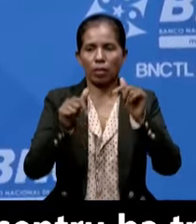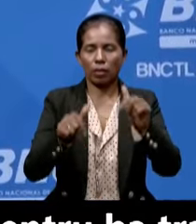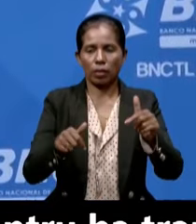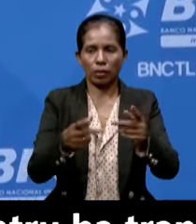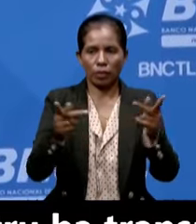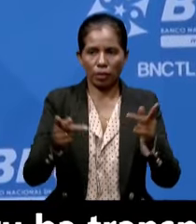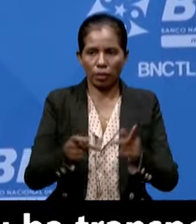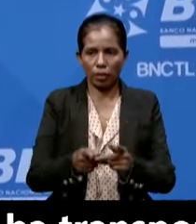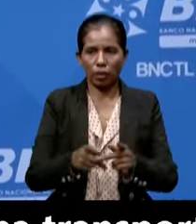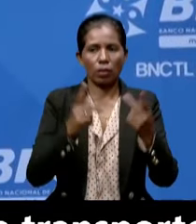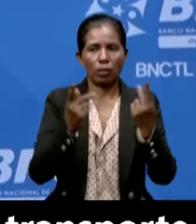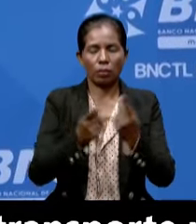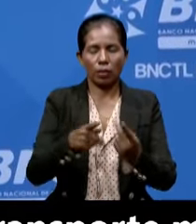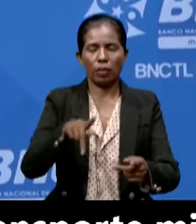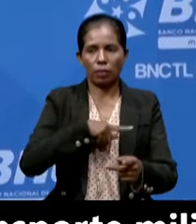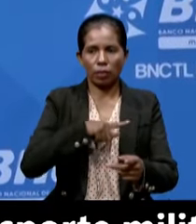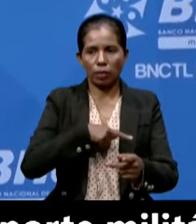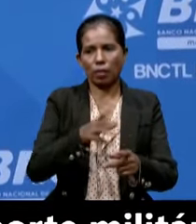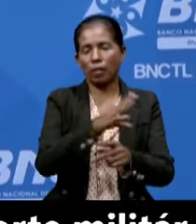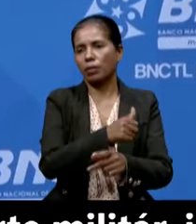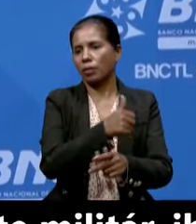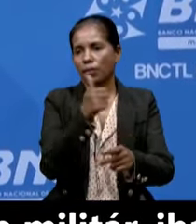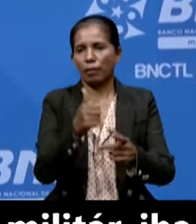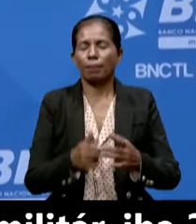torneio, setor privado, nosso setor lutar.